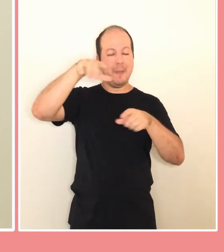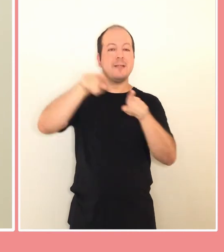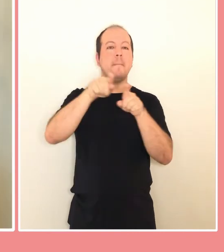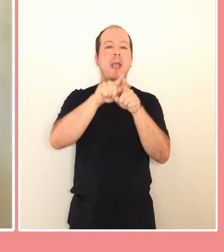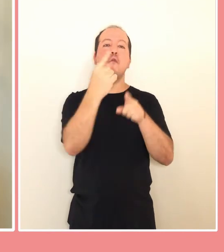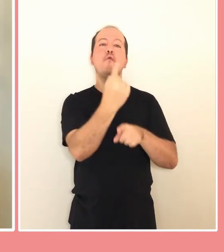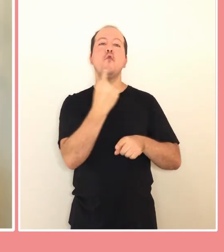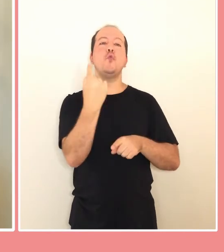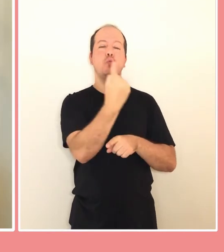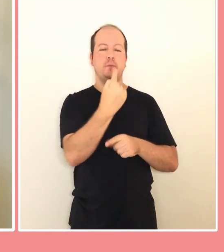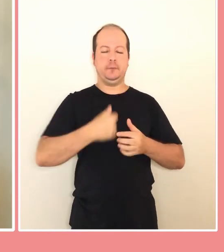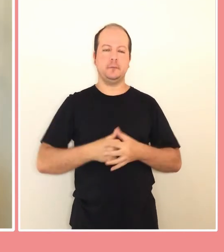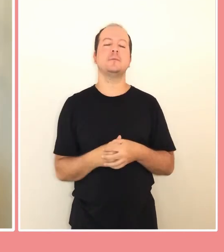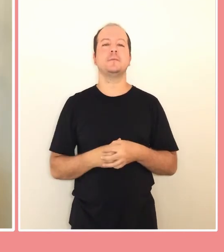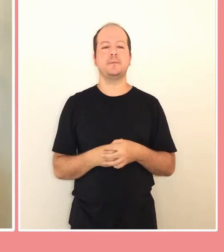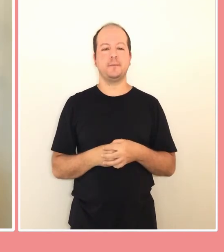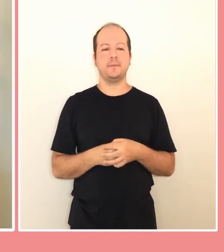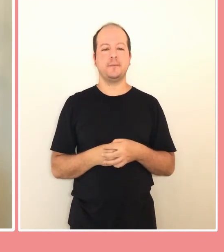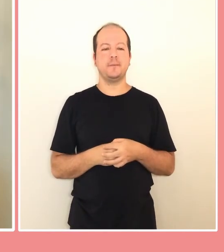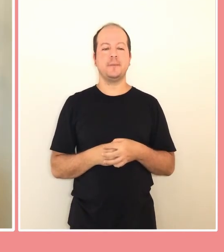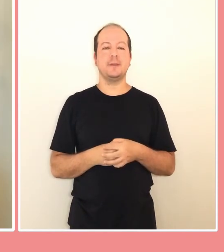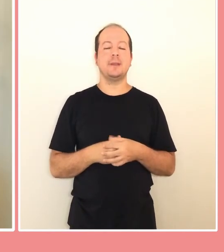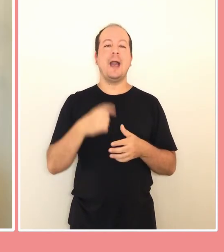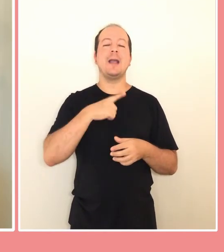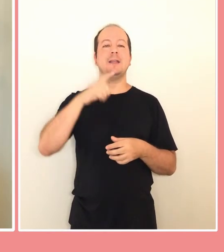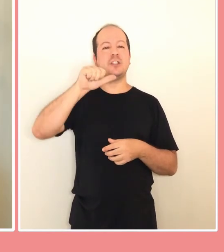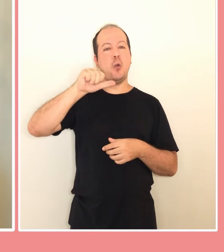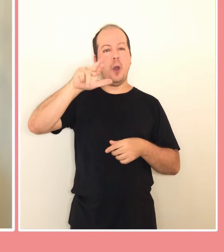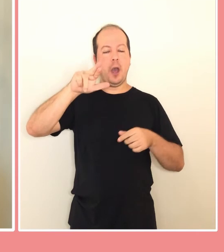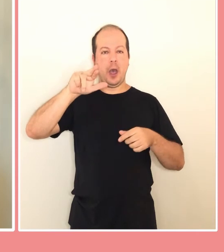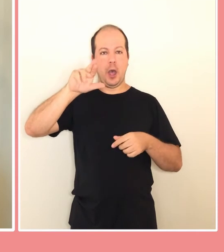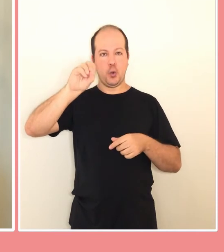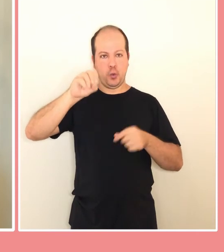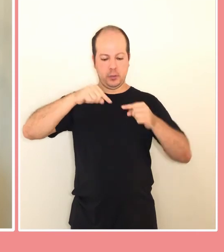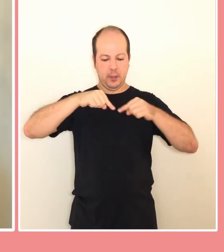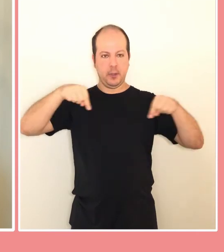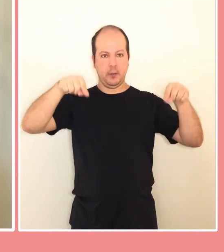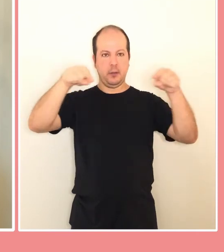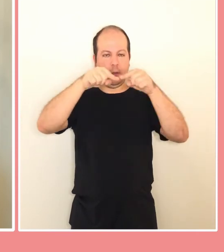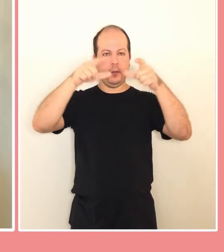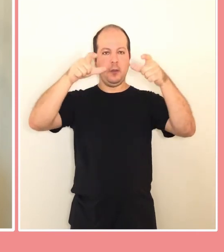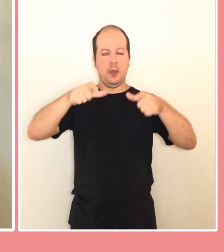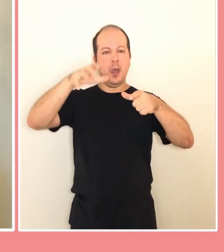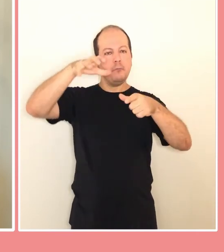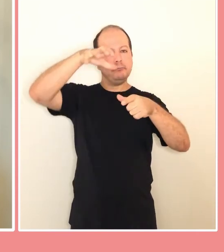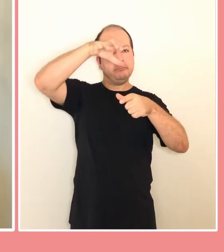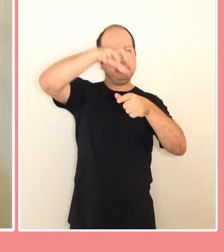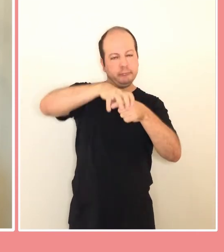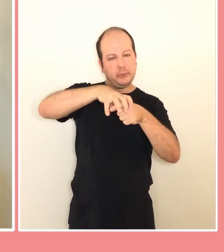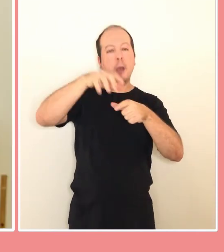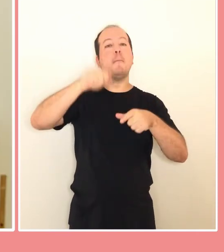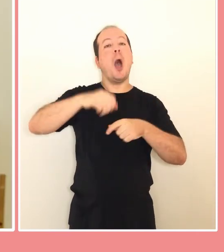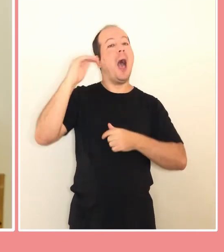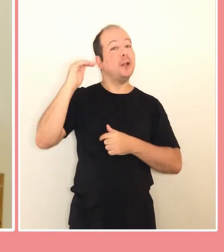grande, deixando só esse aro da tampa, o encaixe da tampa. Então, esse furo, aí vocês podem fazer, pedir ajuda de um